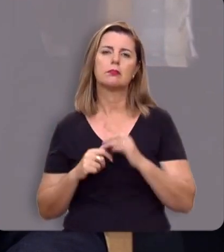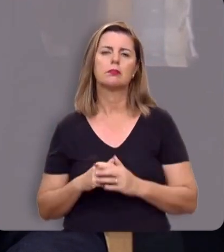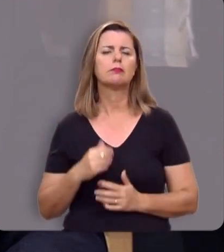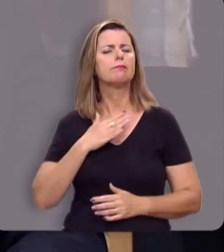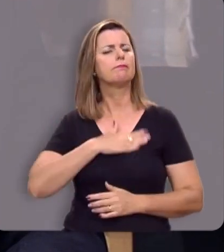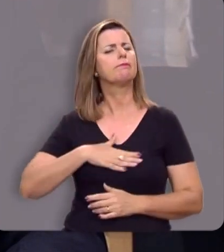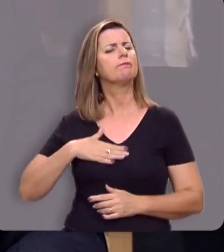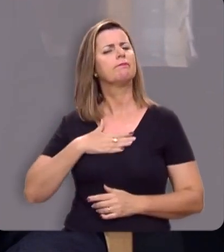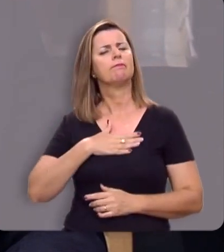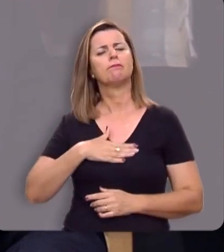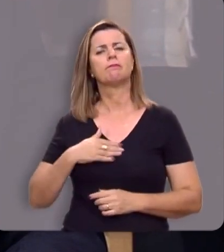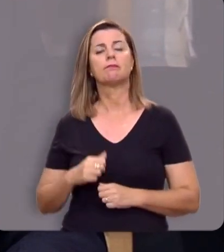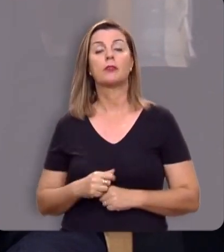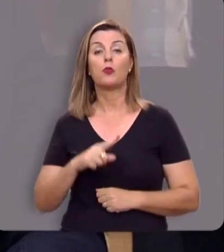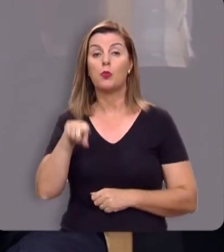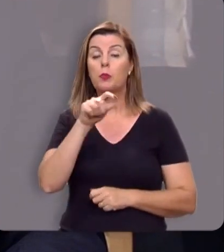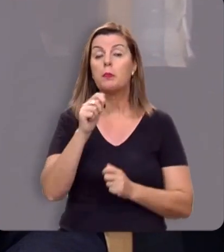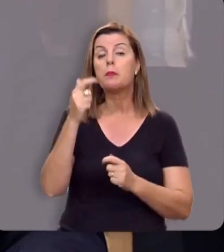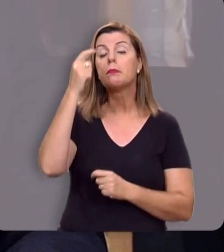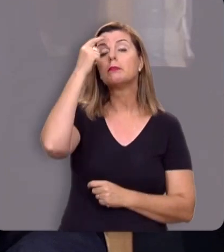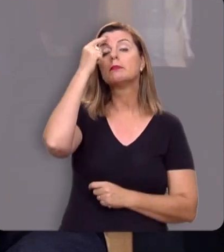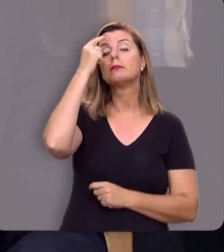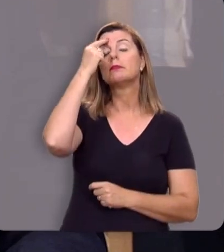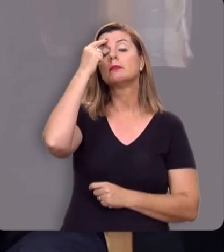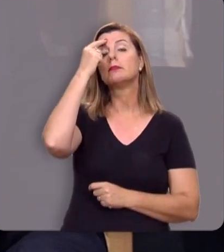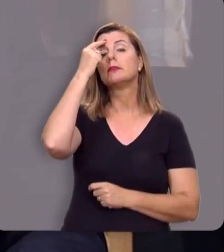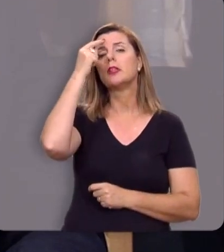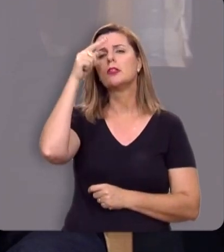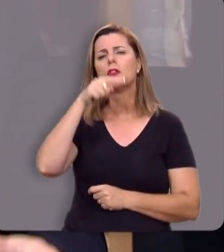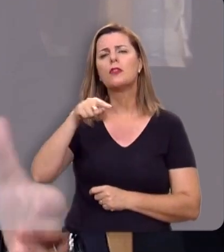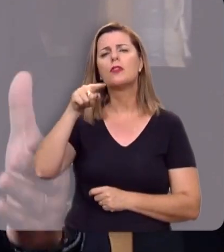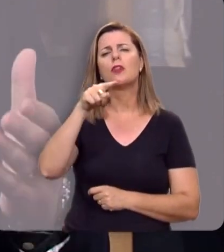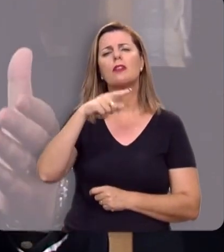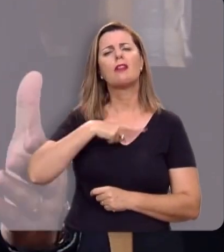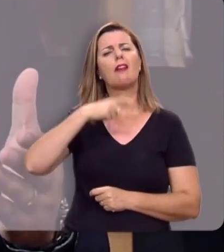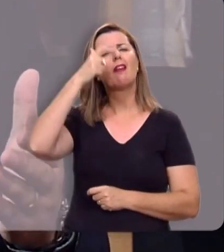Que privilégio é você pensar que você será